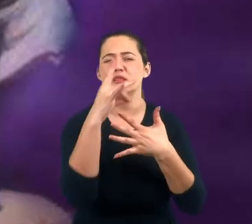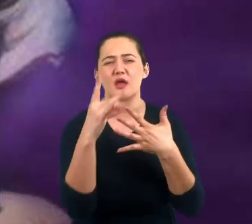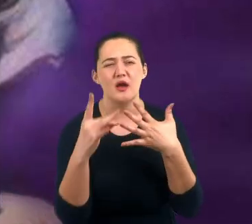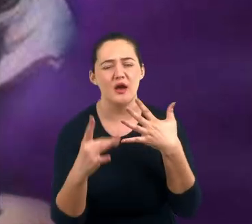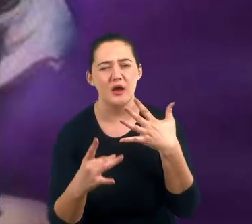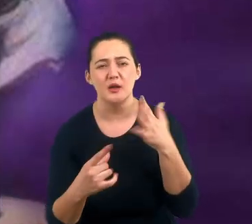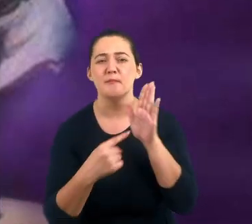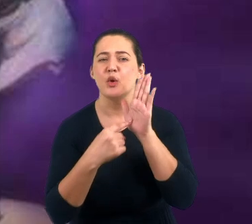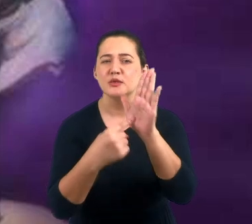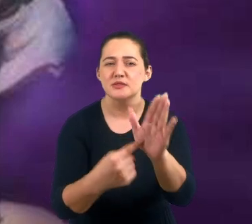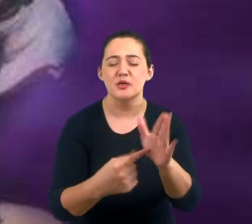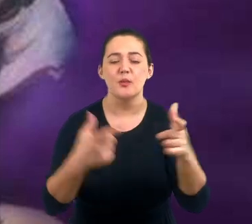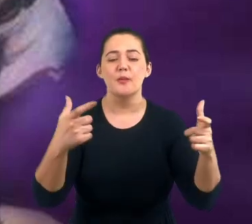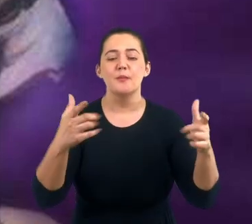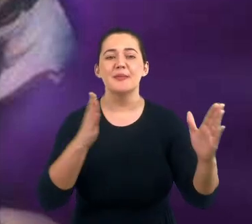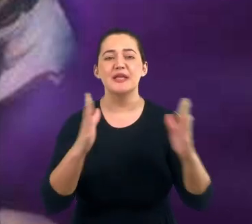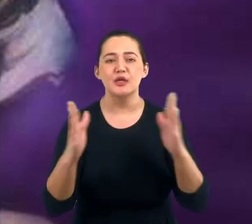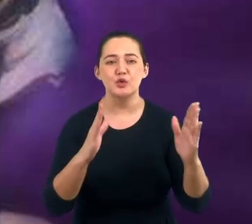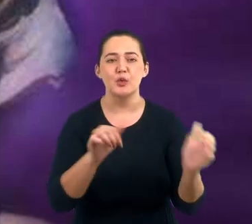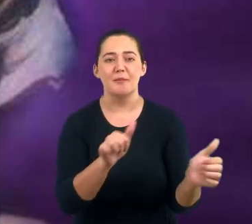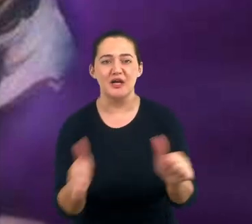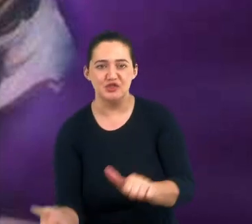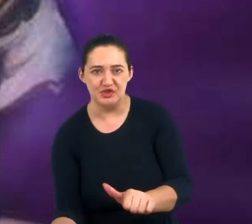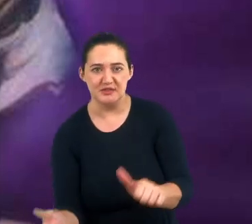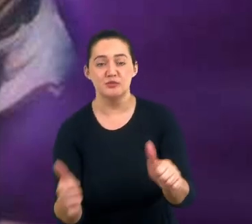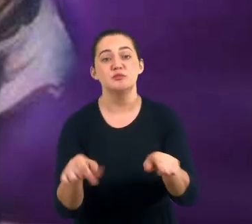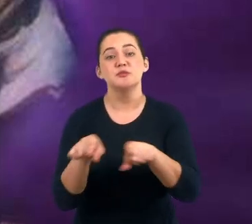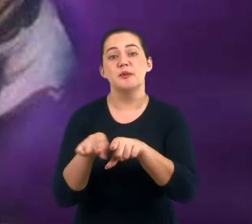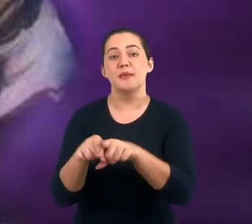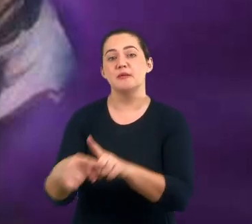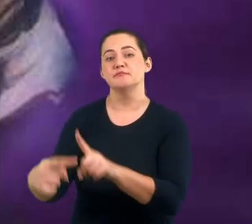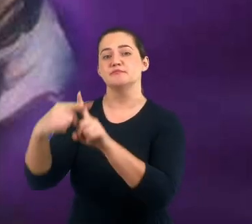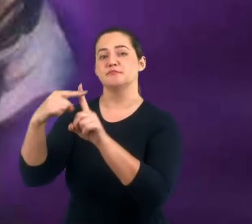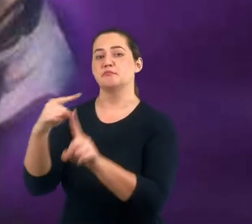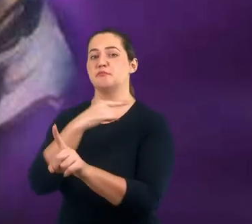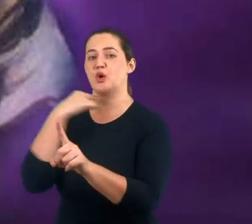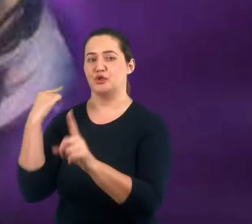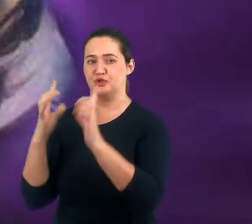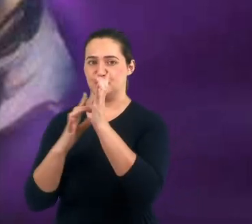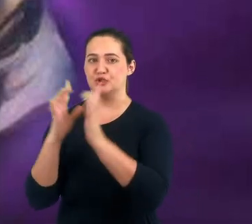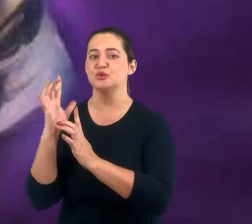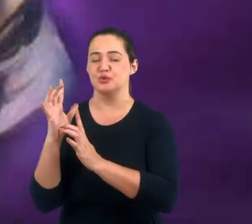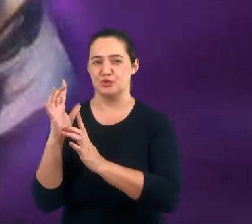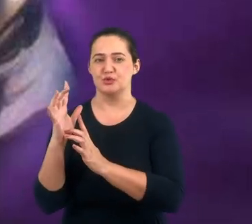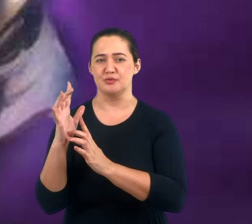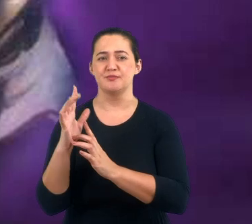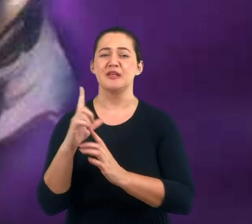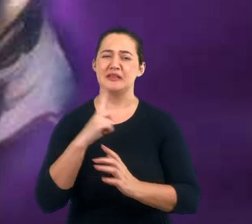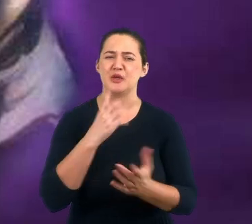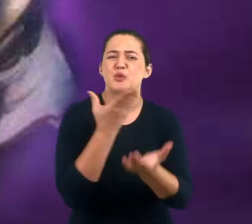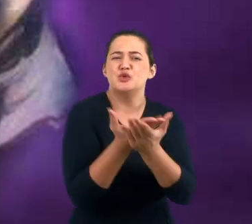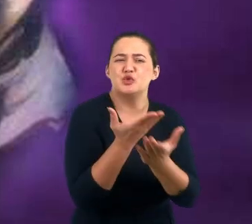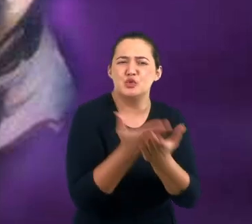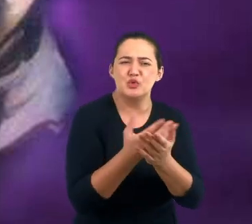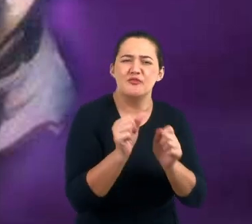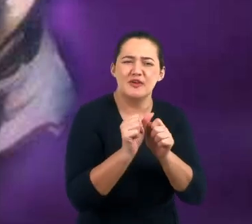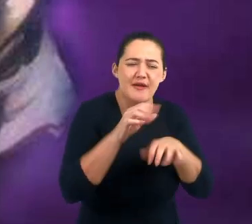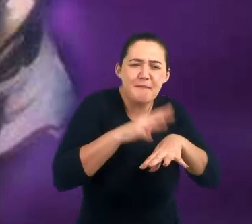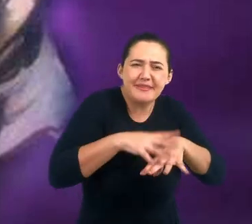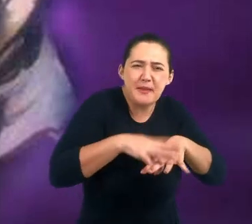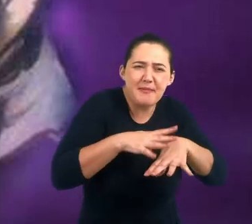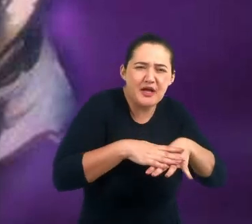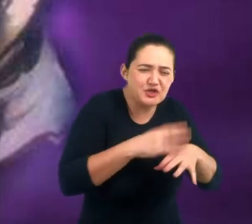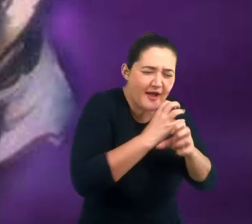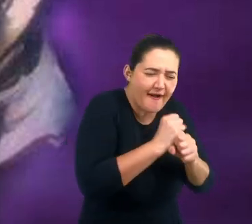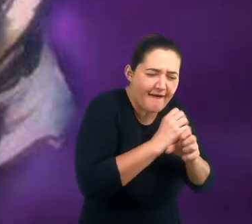precisão, revelando a época do batismo e da morte de Jesus Cristo. Um estudo mostra com precisão matemática até